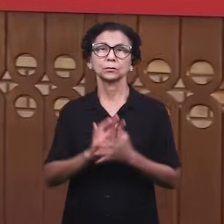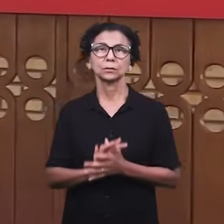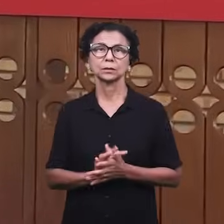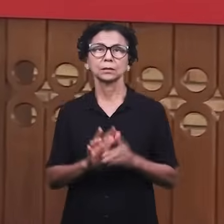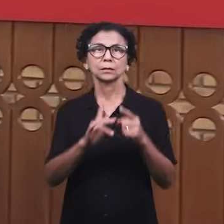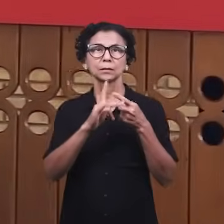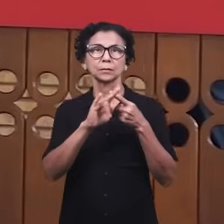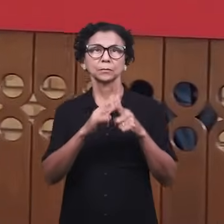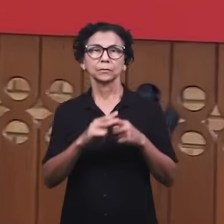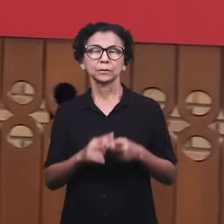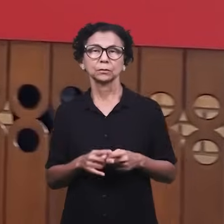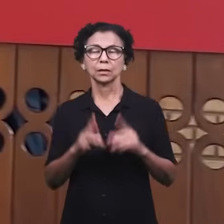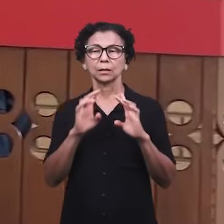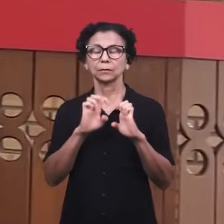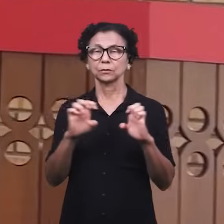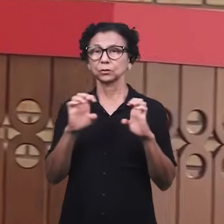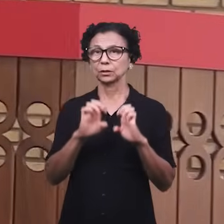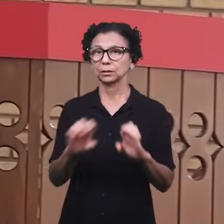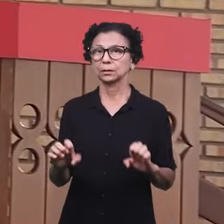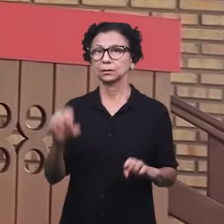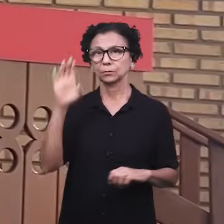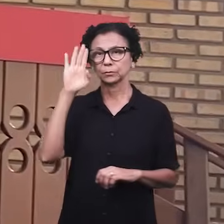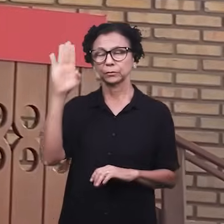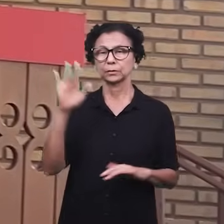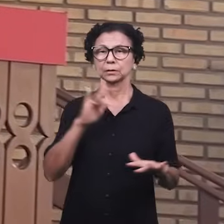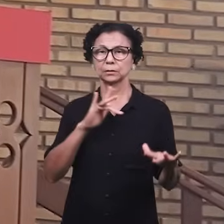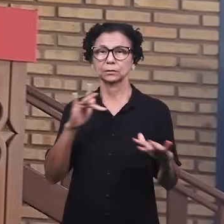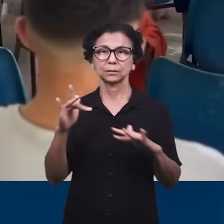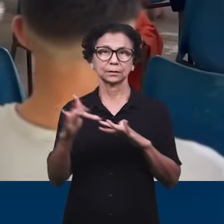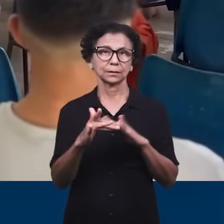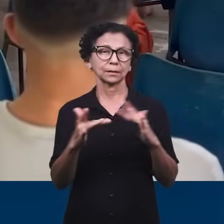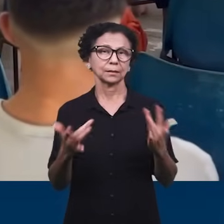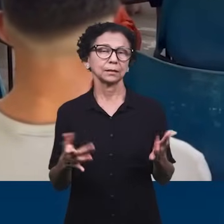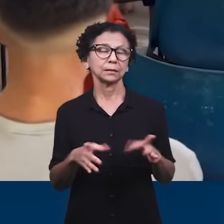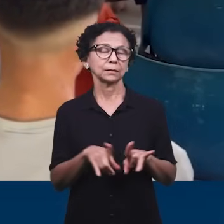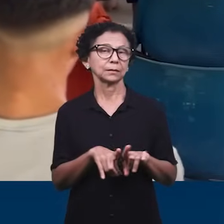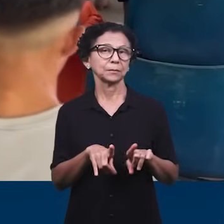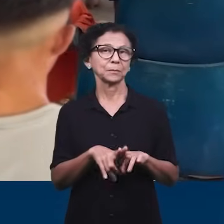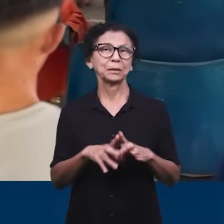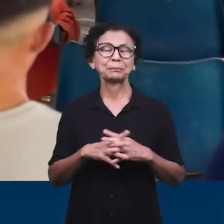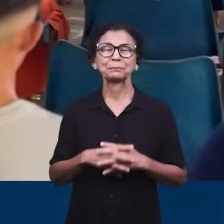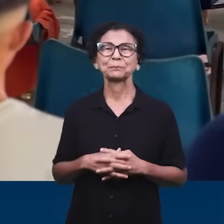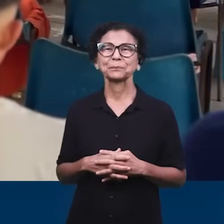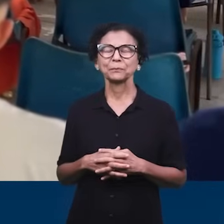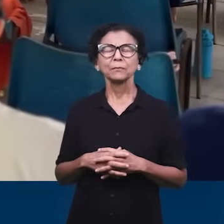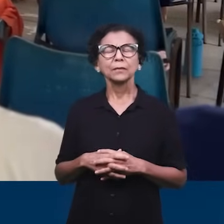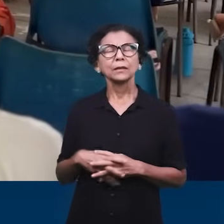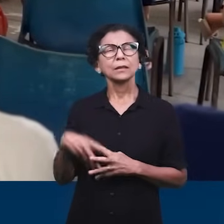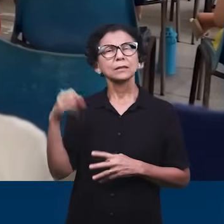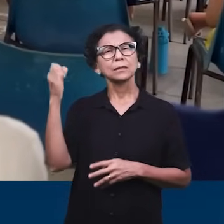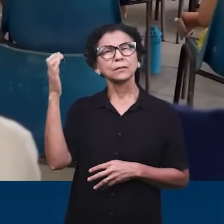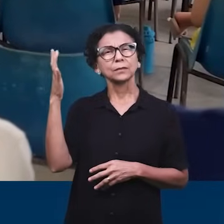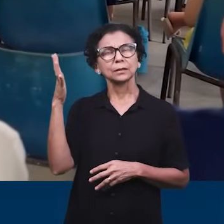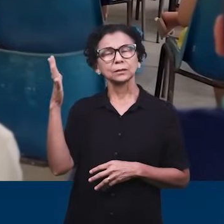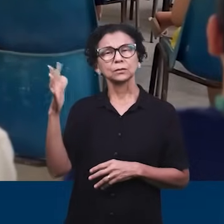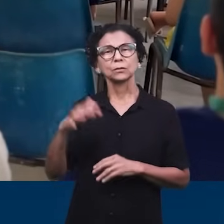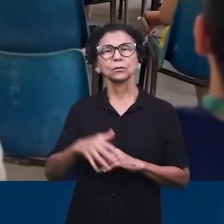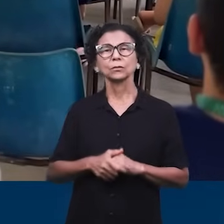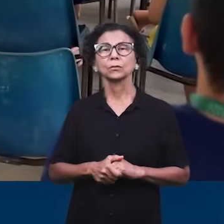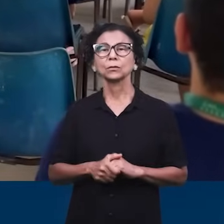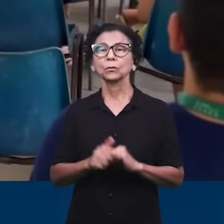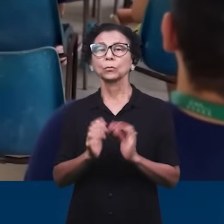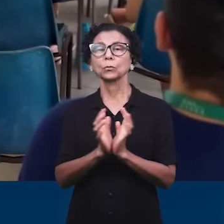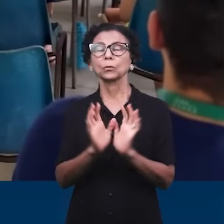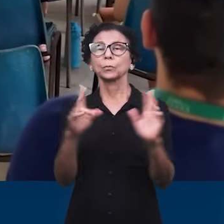a evangelização, principalmente nas redes sociais. Além disso, também foram repassadas as orientações do presbitério